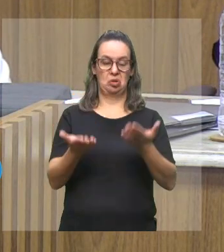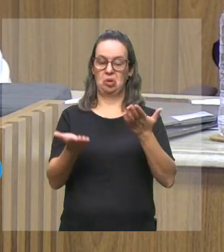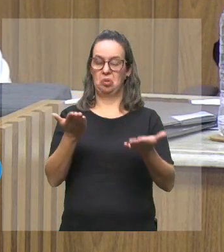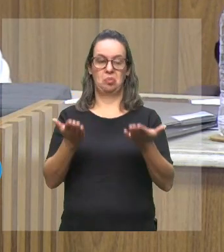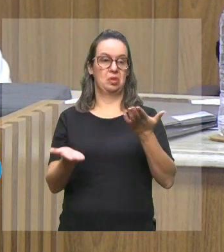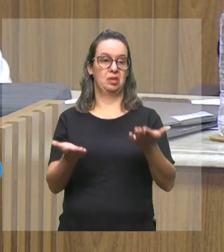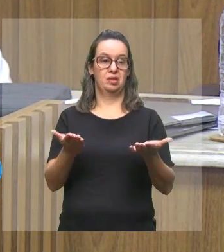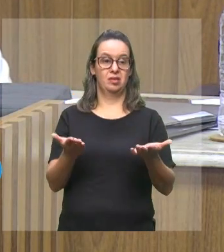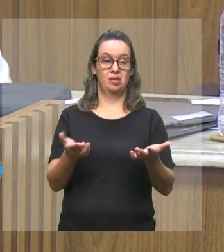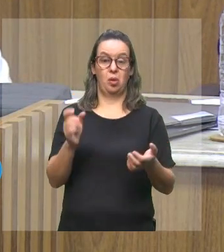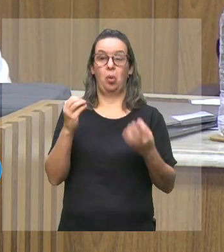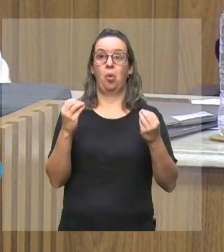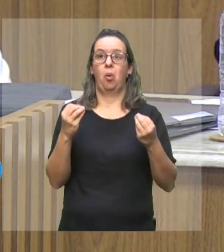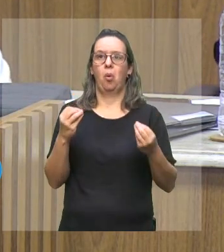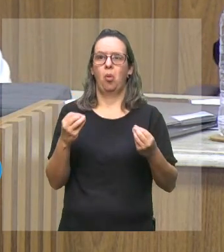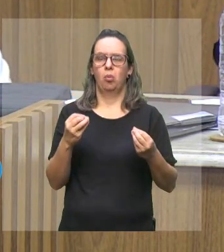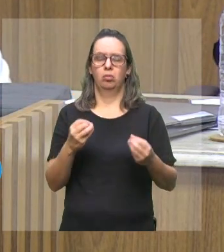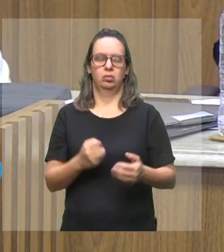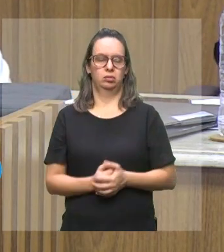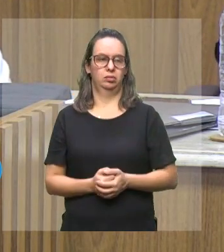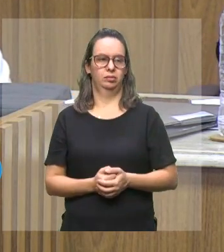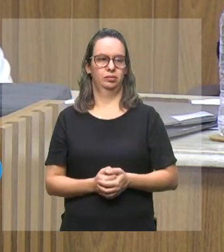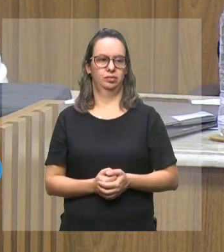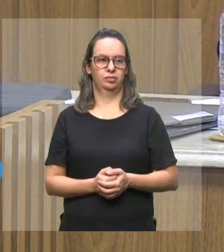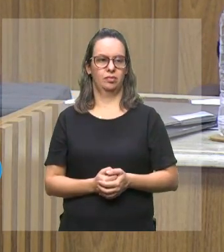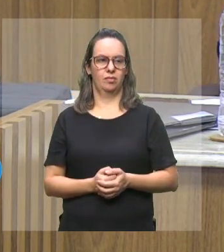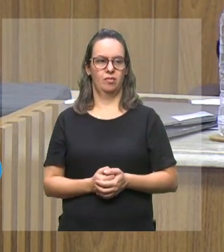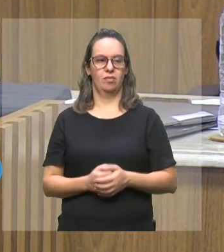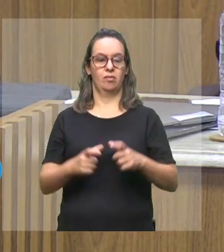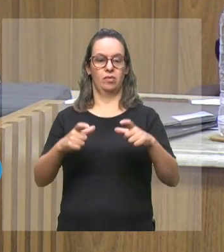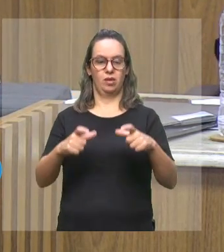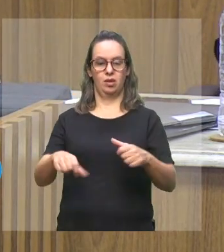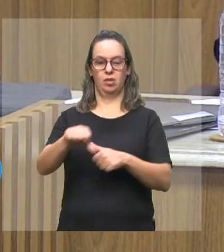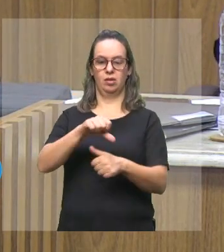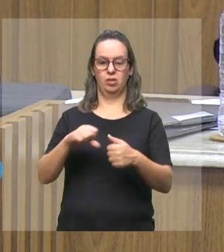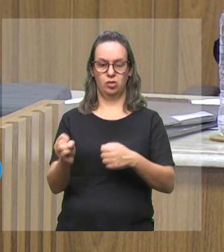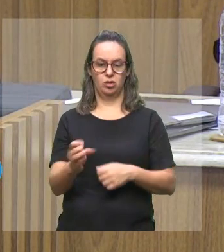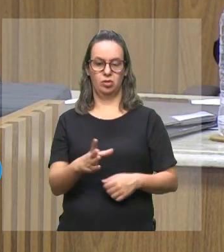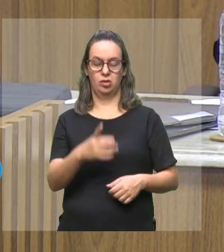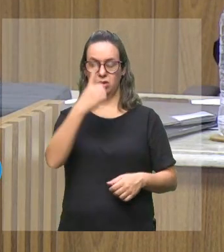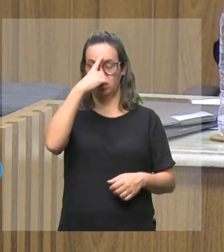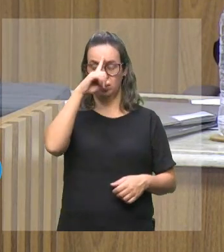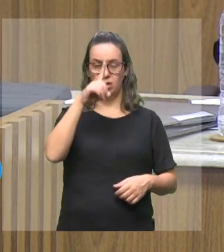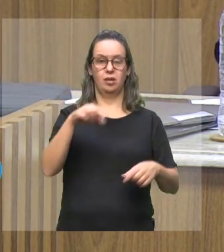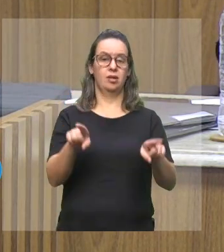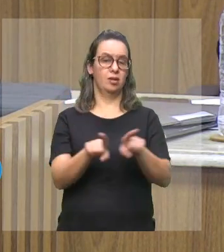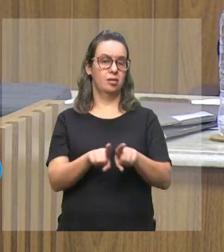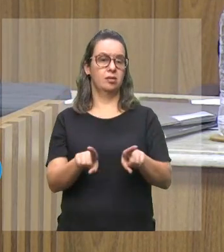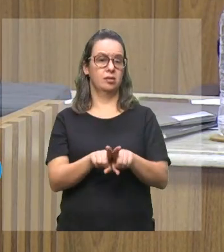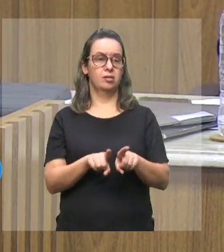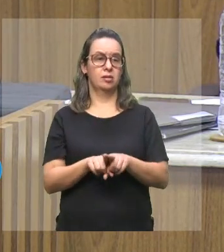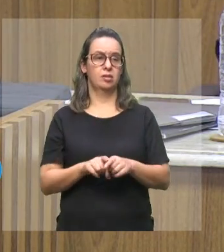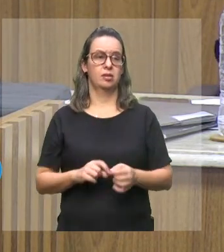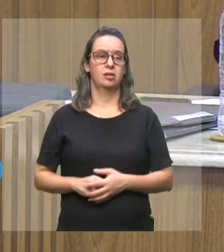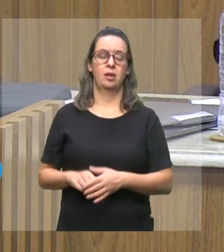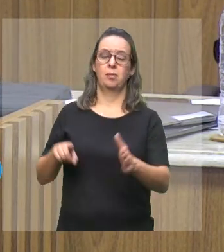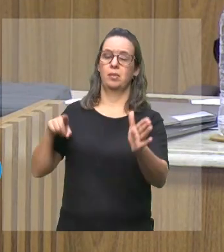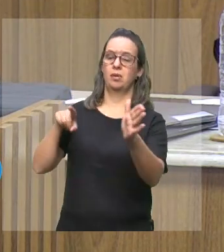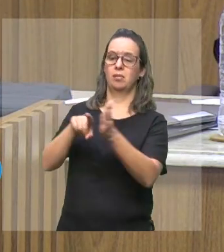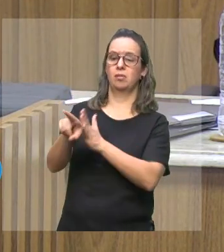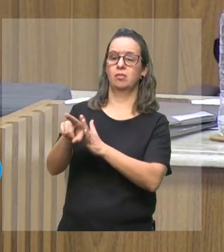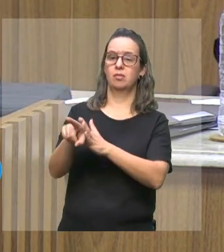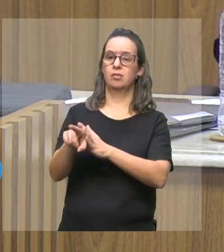é, com esse centro de inovação. Não é? E o centro de inovação é isso mesmo, a ideia é essa, não é? É consultar os professores,